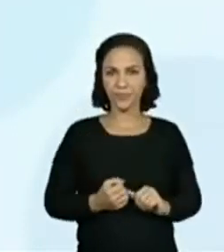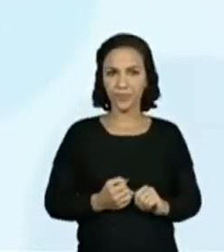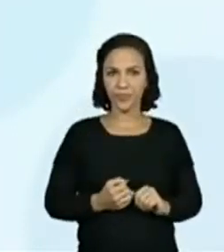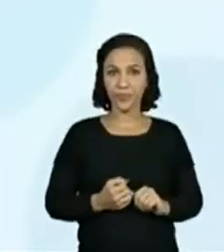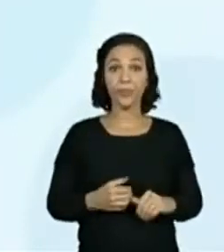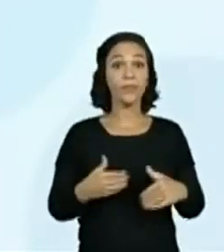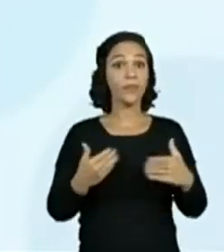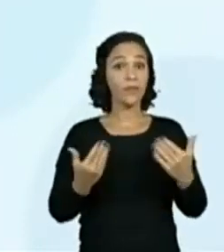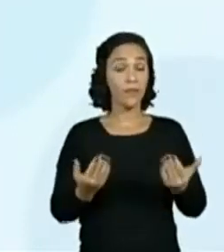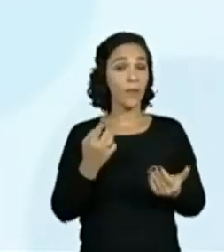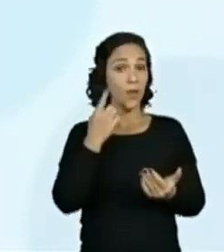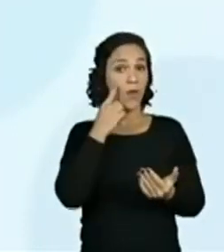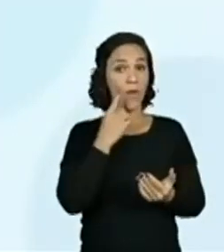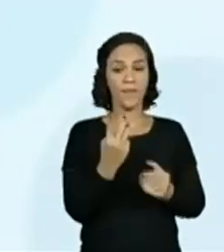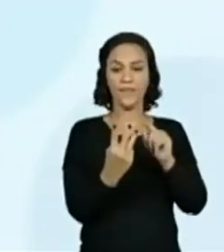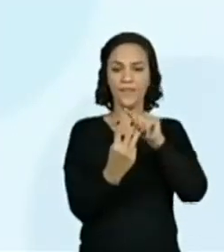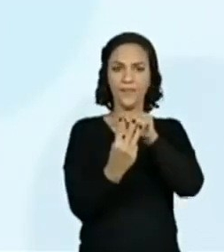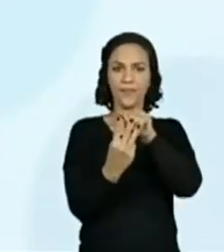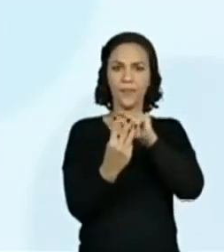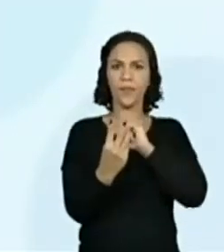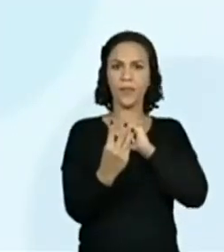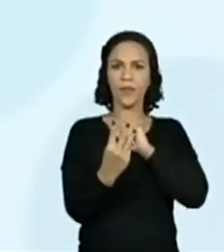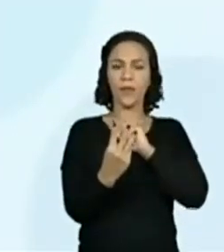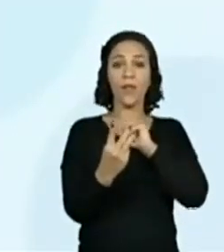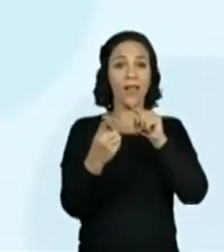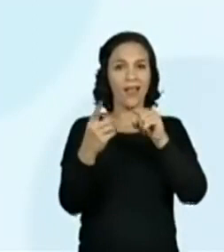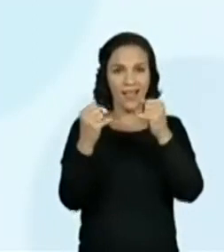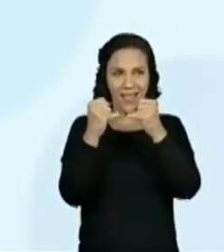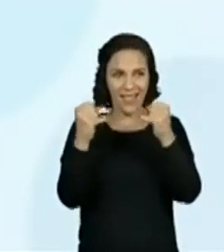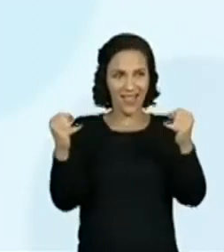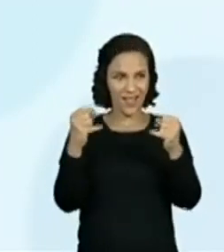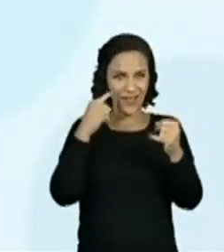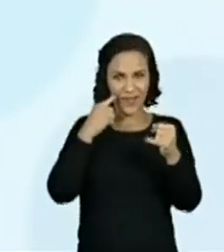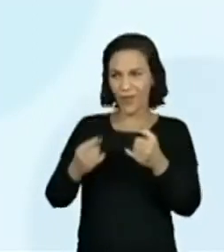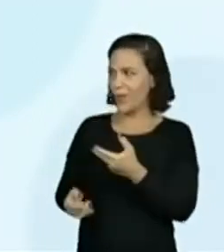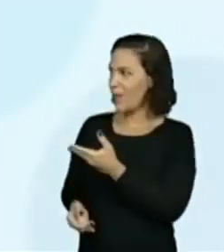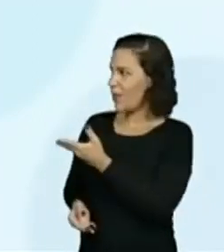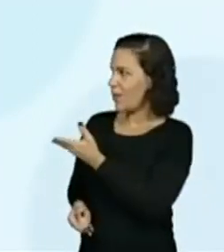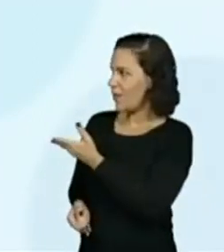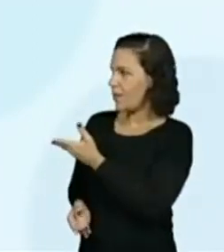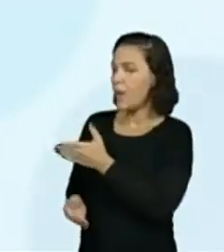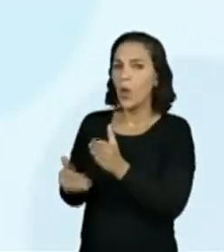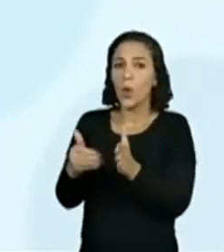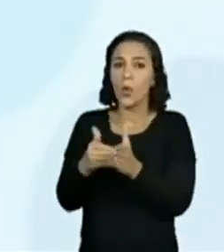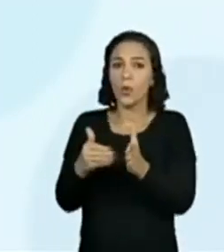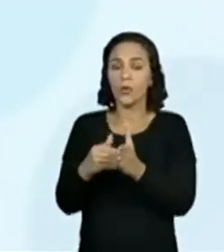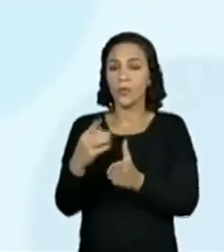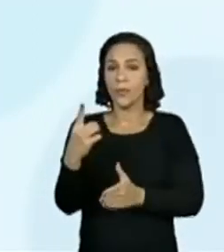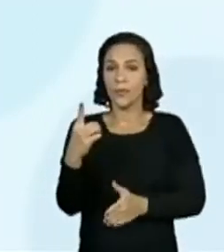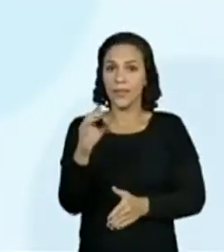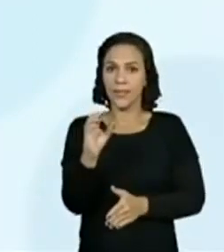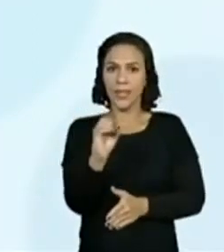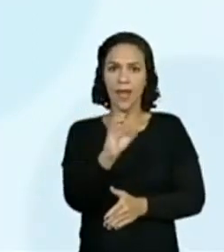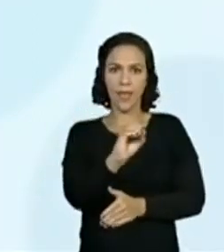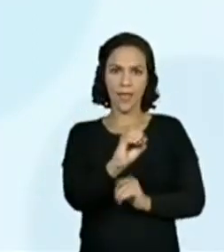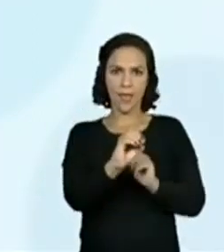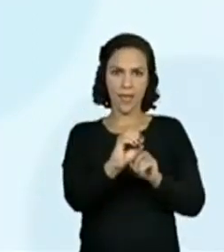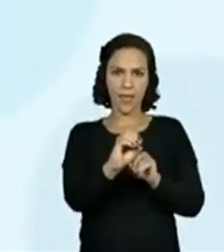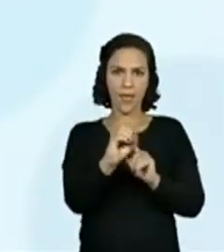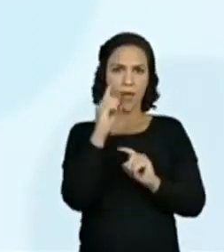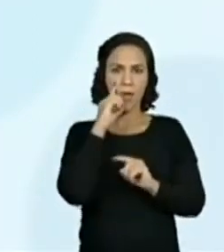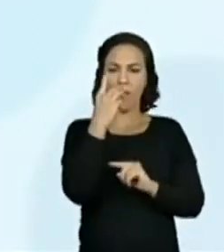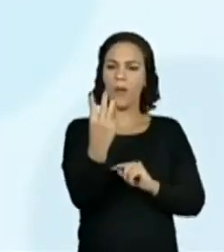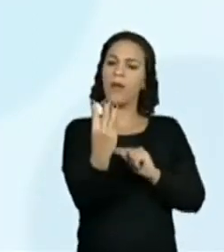100. Então, eu já sei que, por exemplo, a reta numérica vai até o 100, que a professora já falou. Então, eu sei que 100 é aquele número que tem